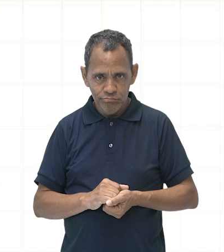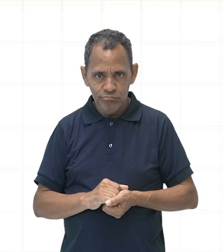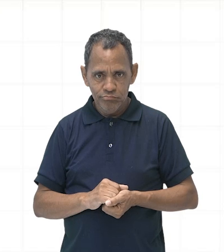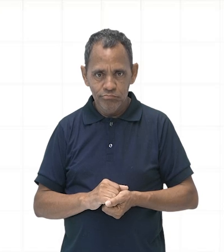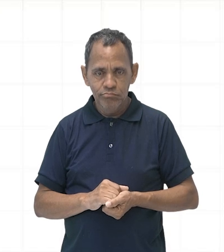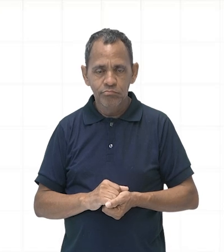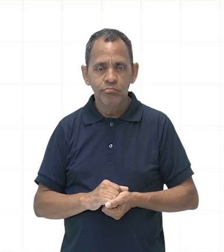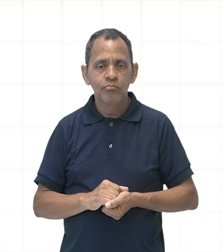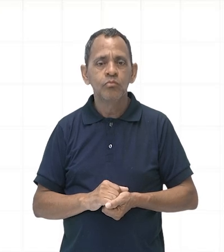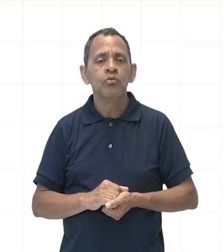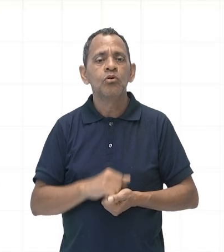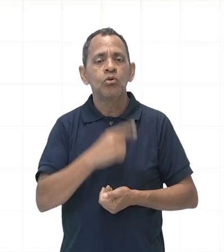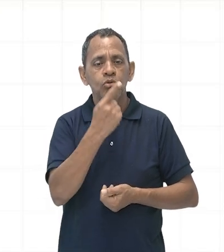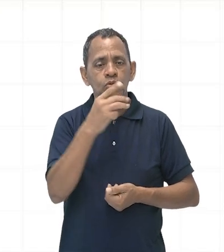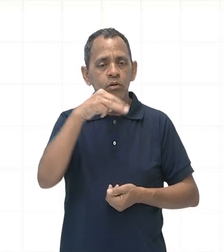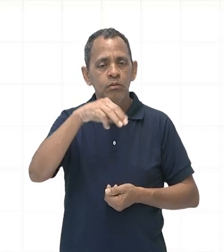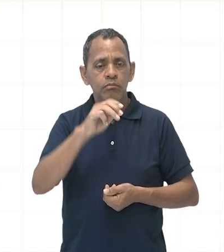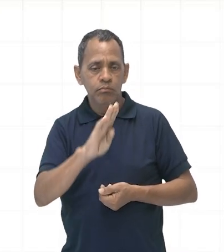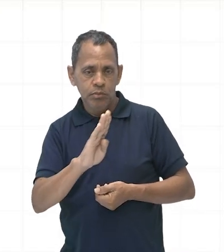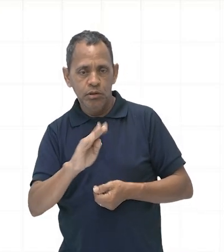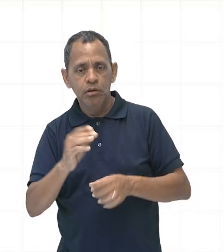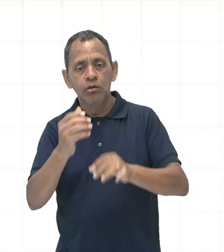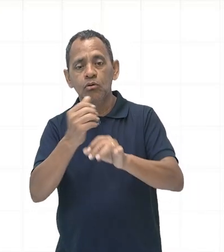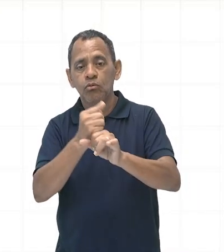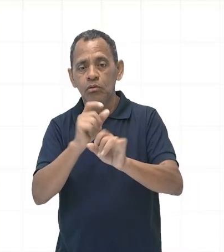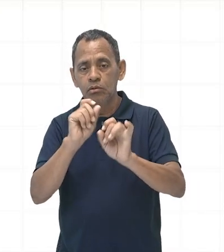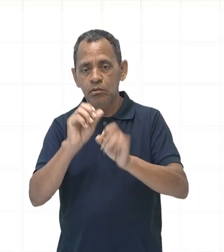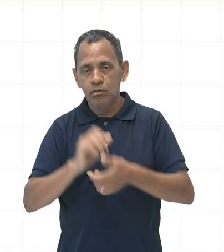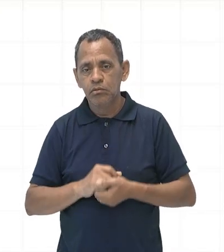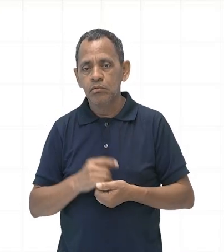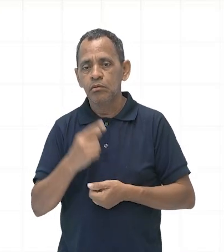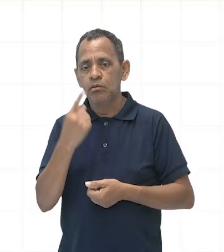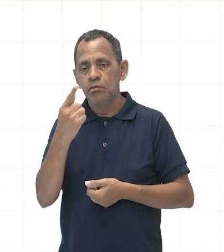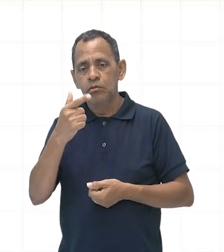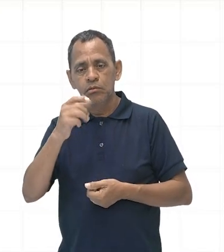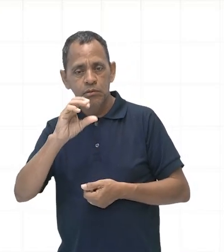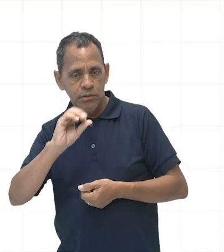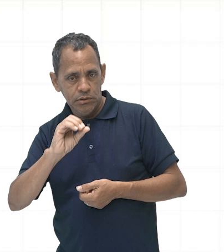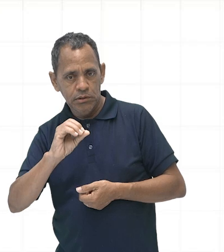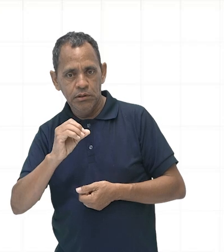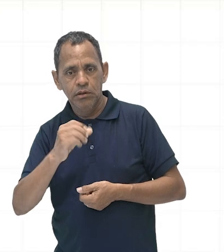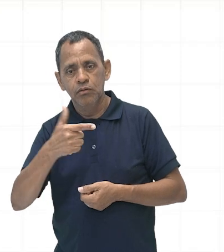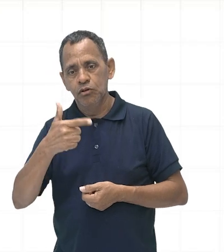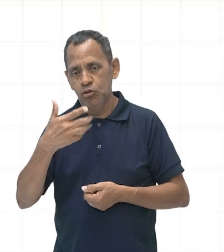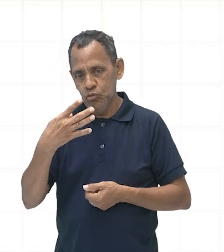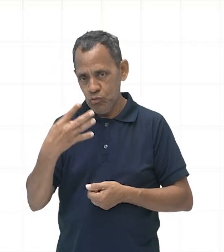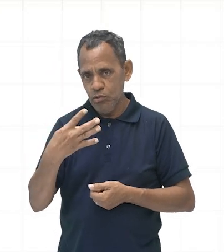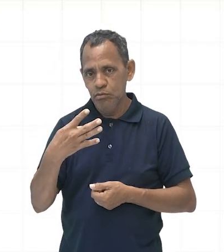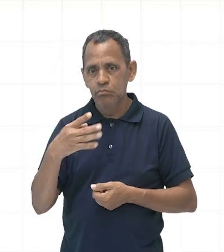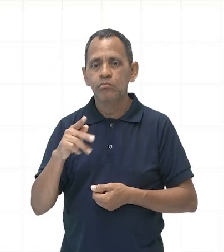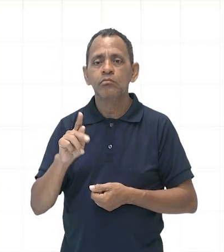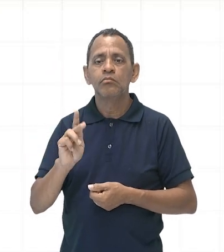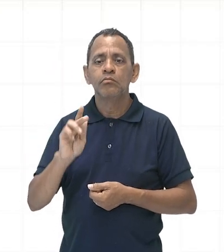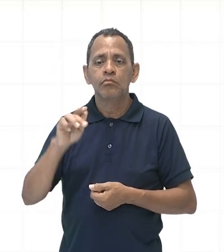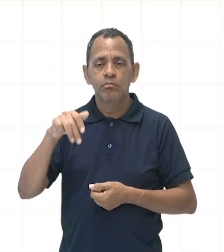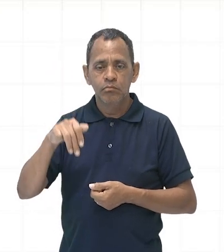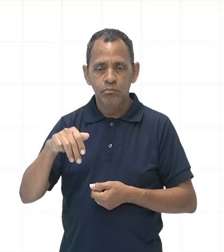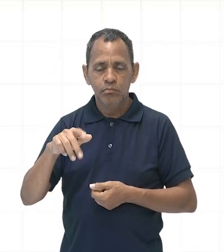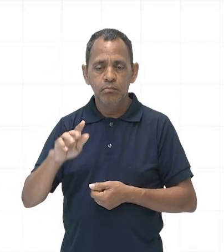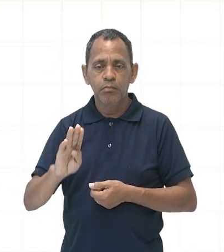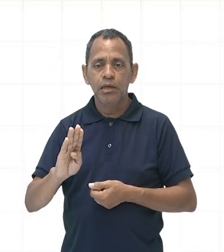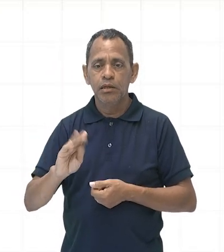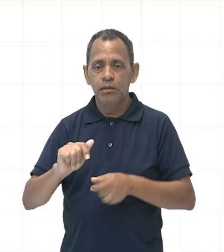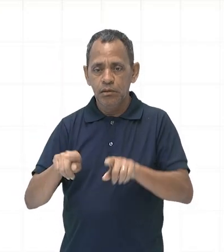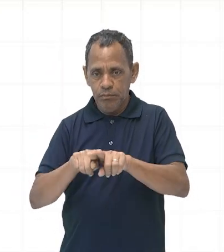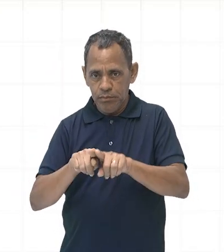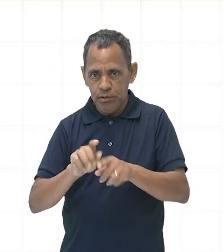que 1024 kilobytes. Né? Então, por isso também que a gente fica aí falando só em megabyte e não em kilobyte,